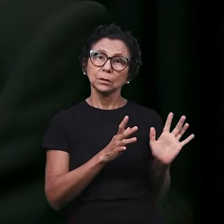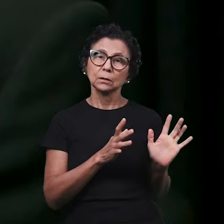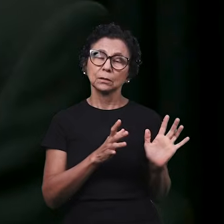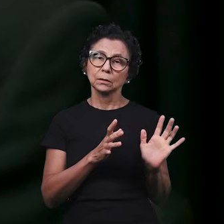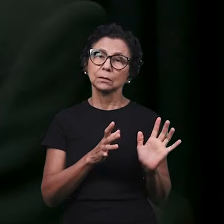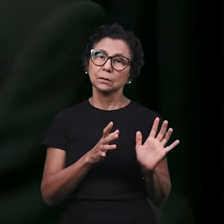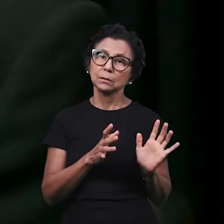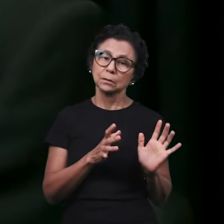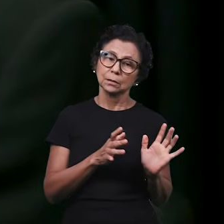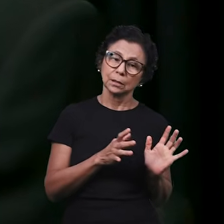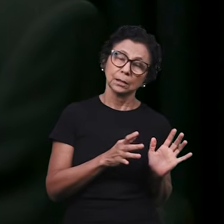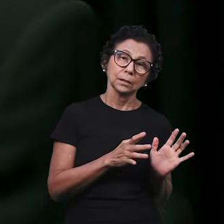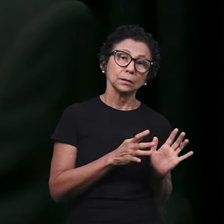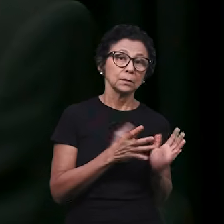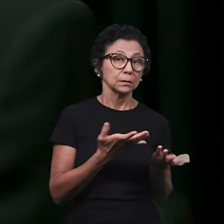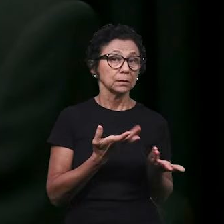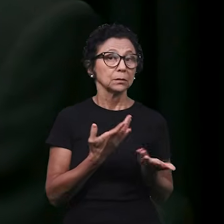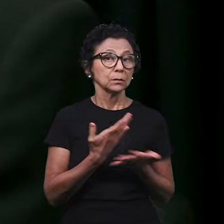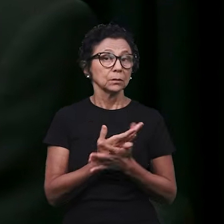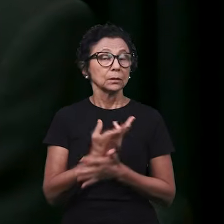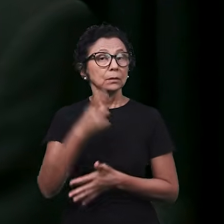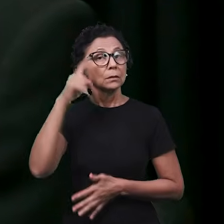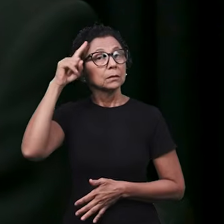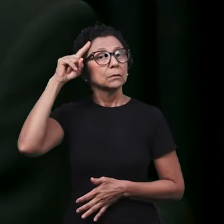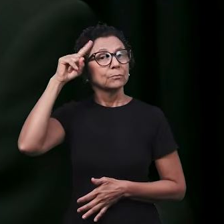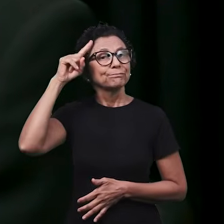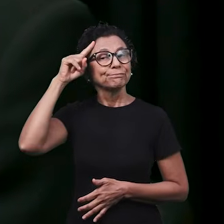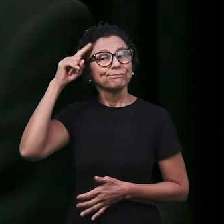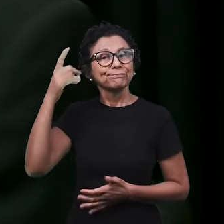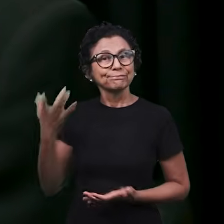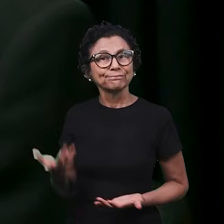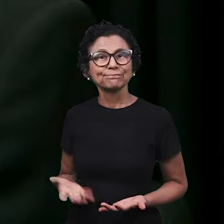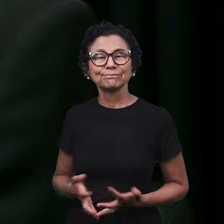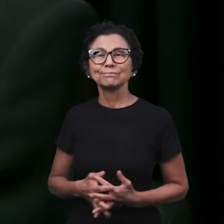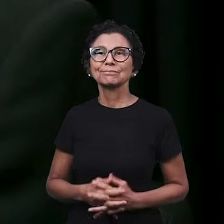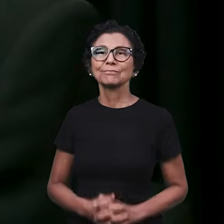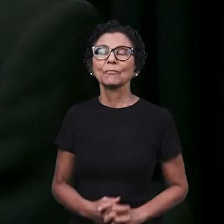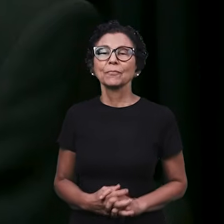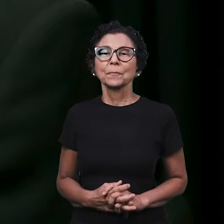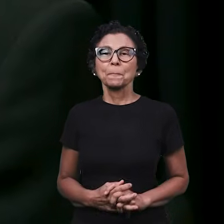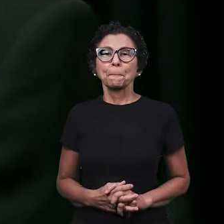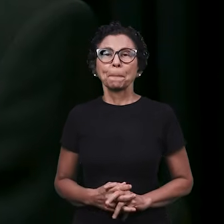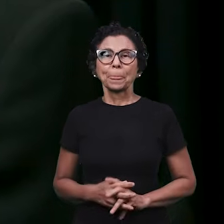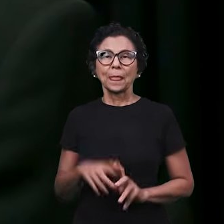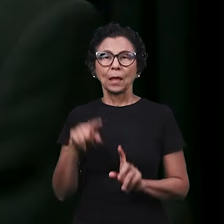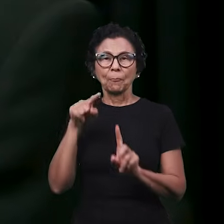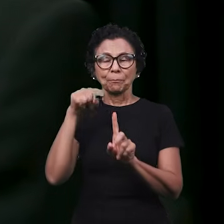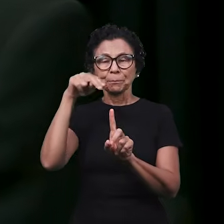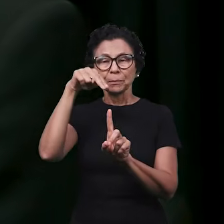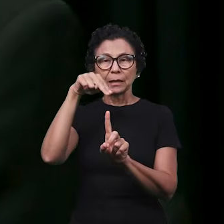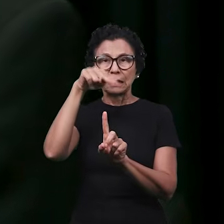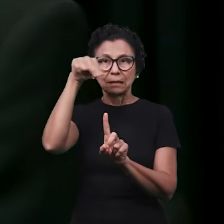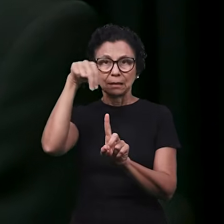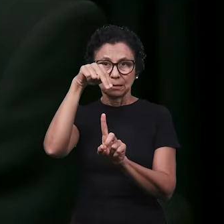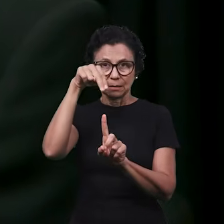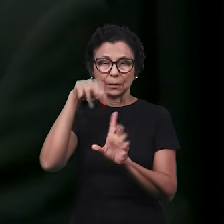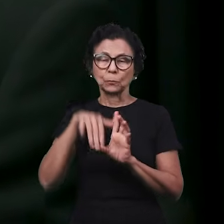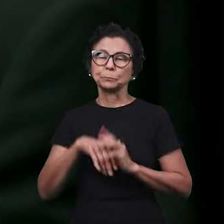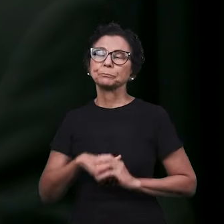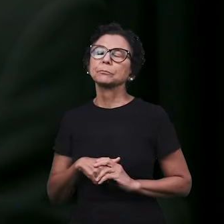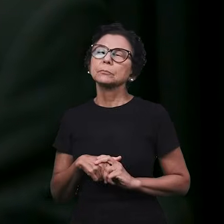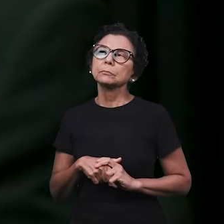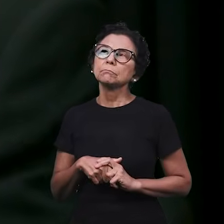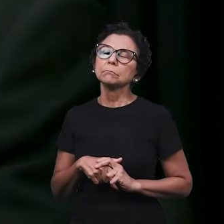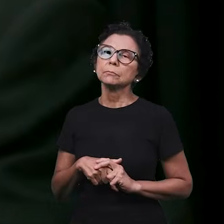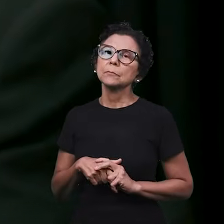um processo diário na nossa vida, né? E o nazireu, quando encerrava aquele voto